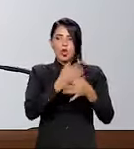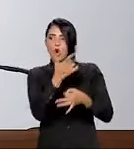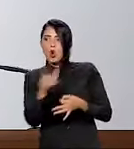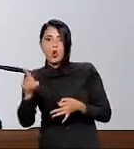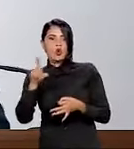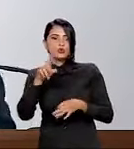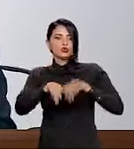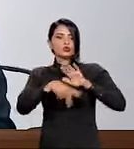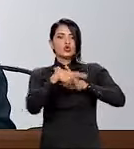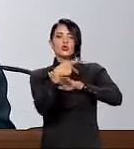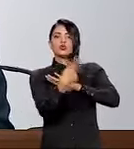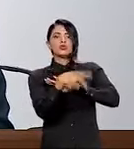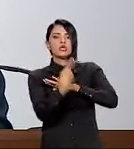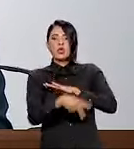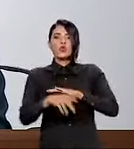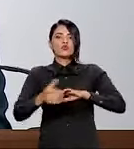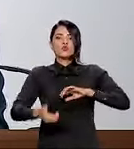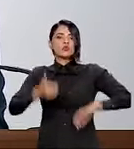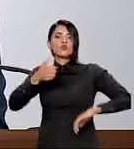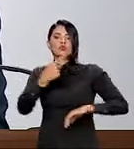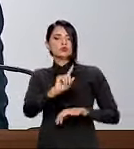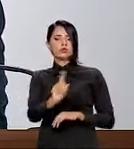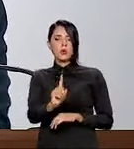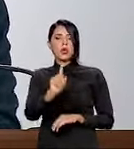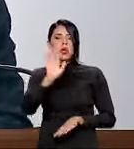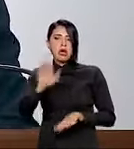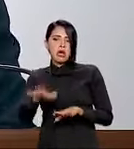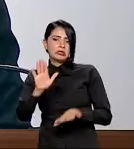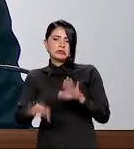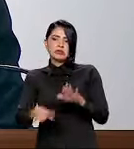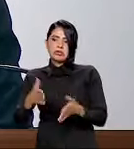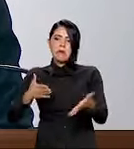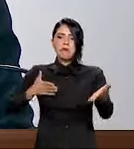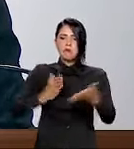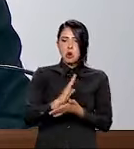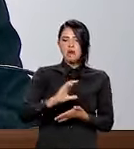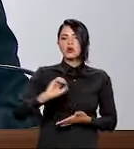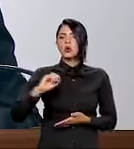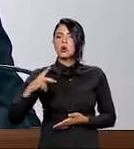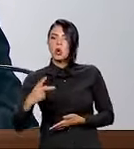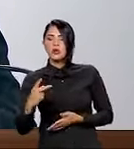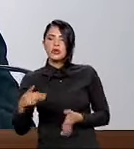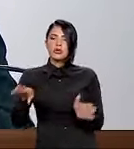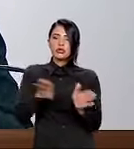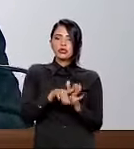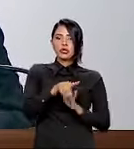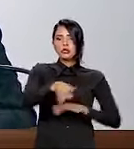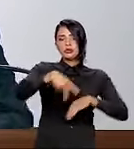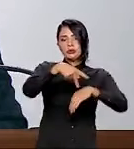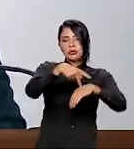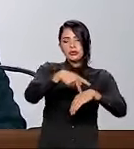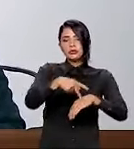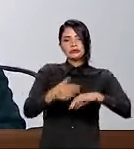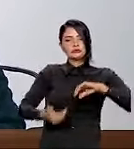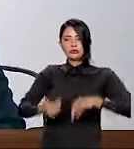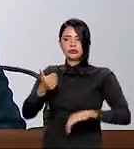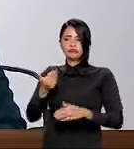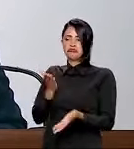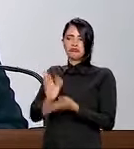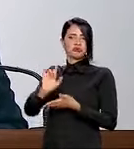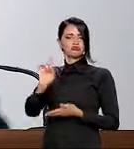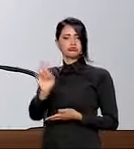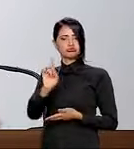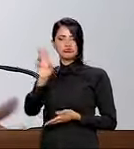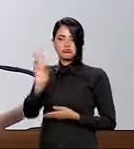não dependa do seu Congresso, porque muitas vezes você aprova uma coisa no ACOP e quando chega no seu país, o Congresso não